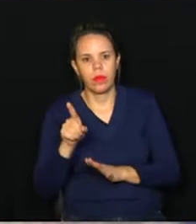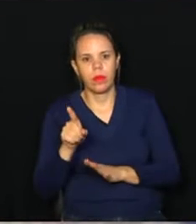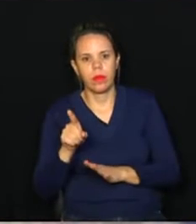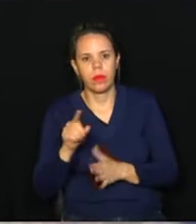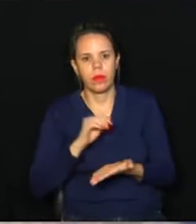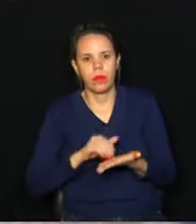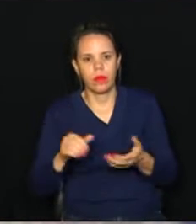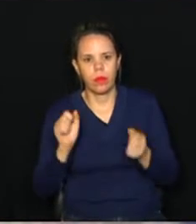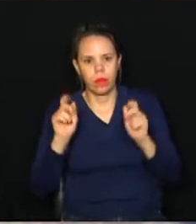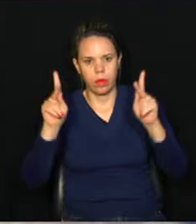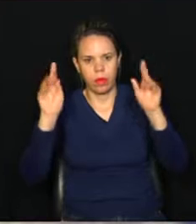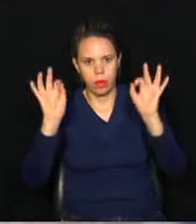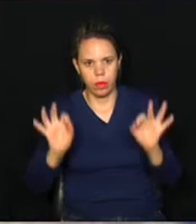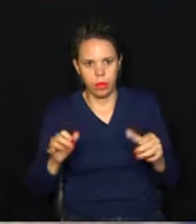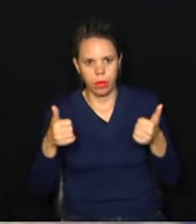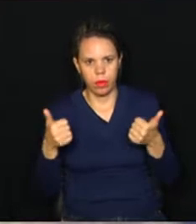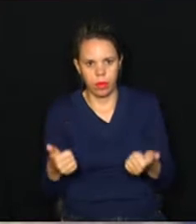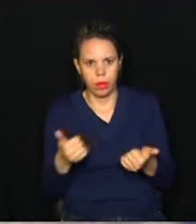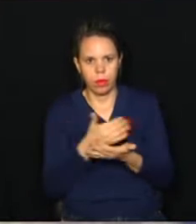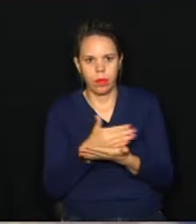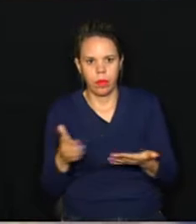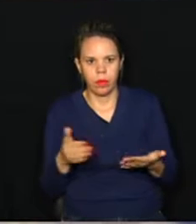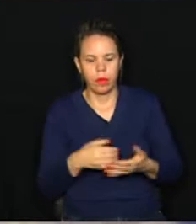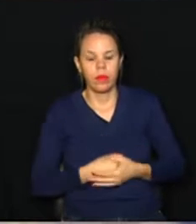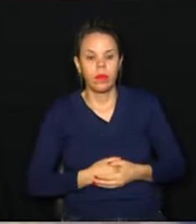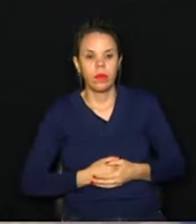tudo ok, está tudo certo para a gente começar?